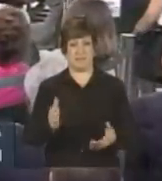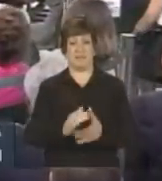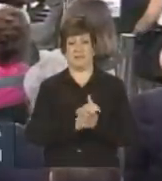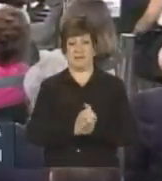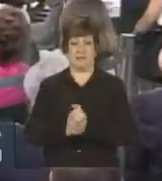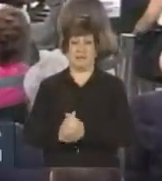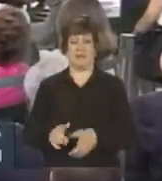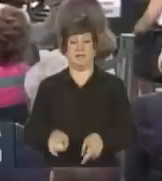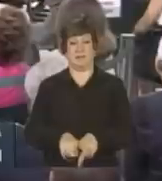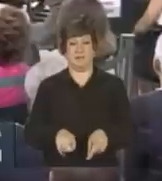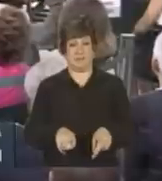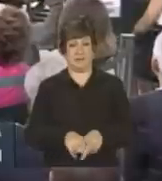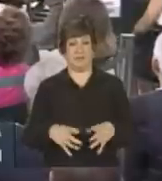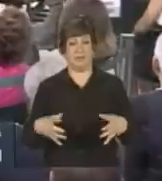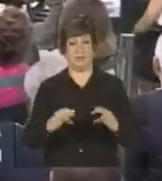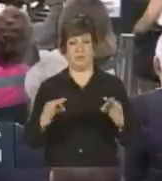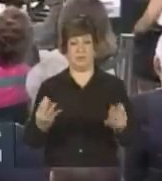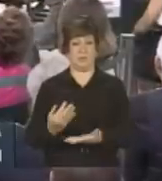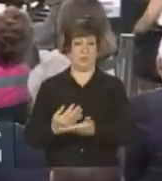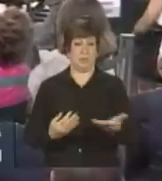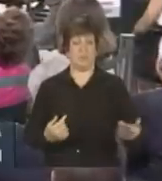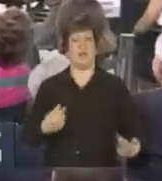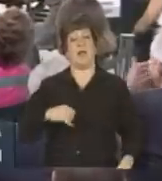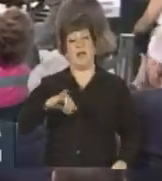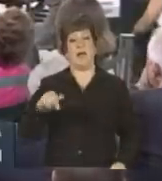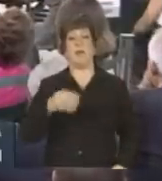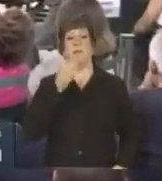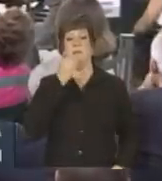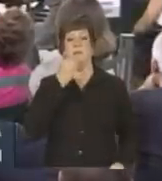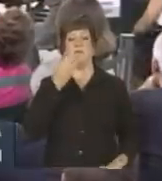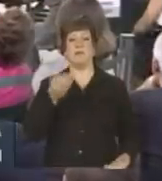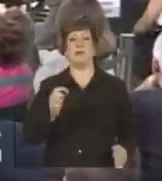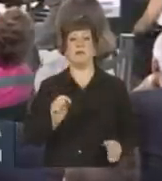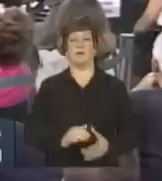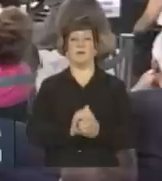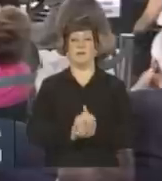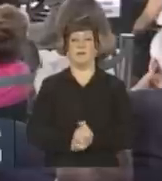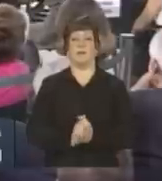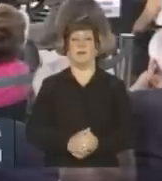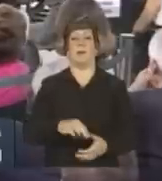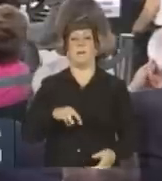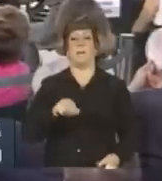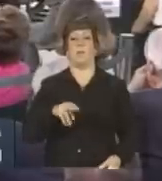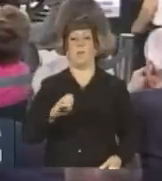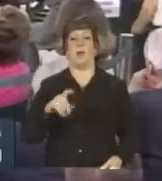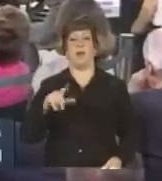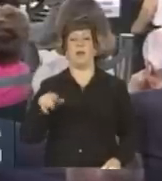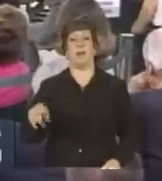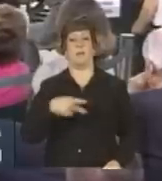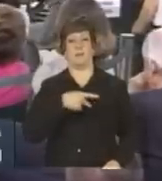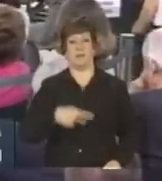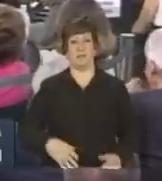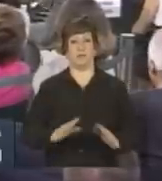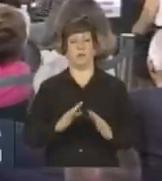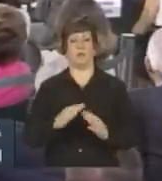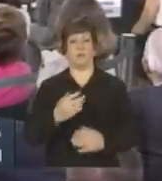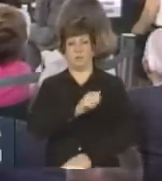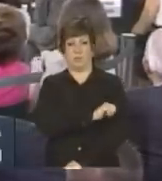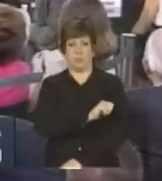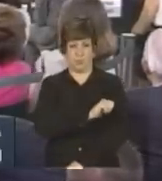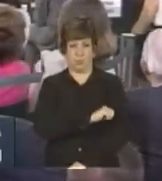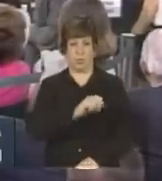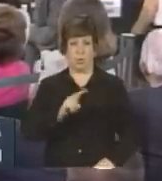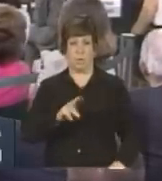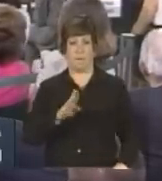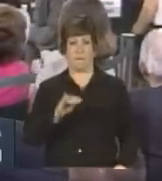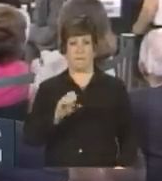Estudantes Secundaristas, motivo pelo qual aproveito para cumprimentar a Manuela Braga, nossa presidente dos Estudantes Secundaristas do Brasil, da UBS,